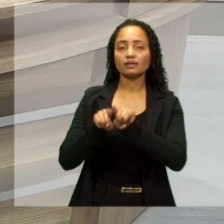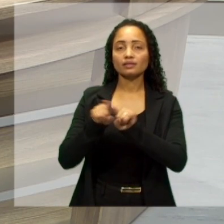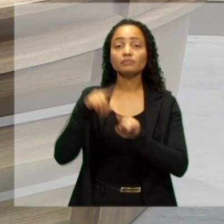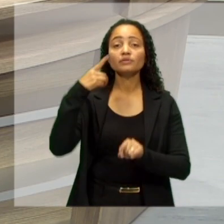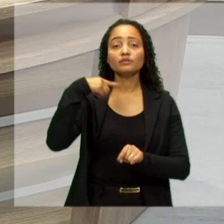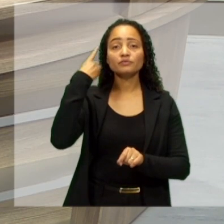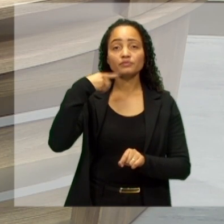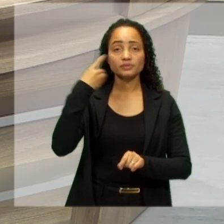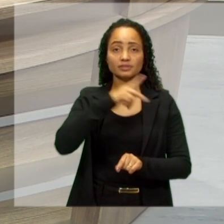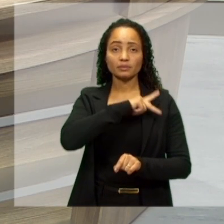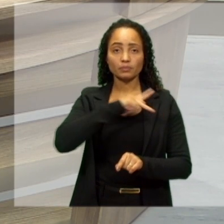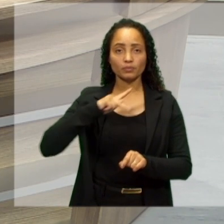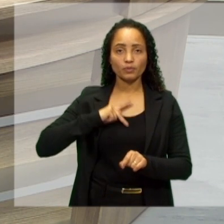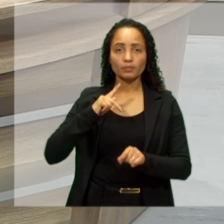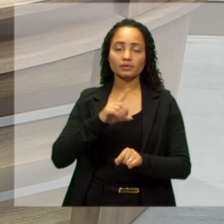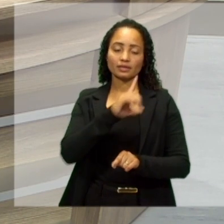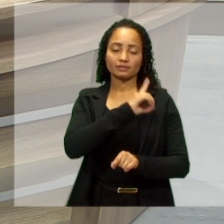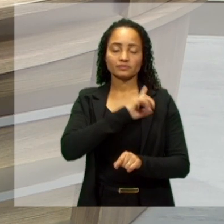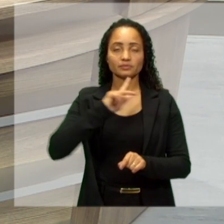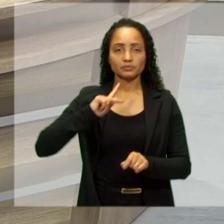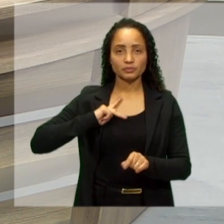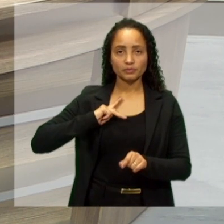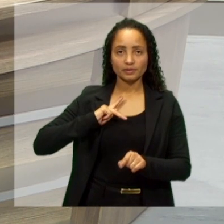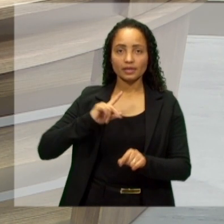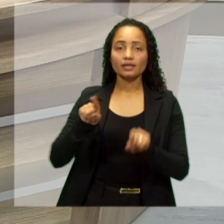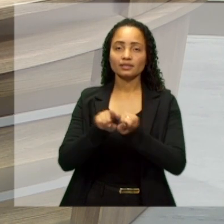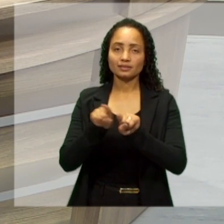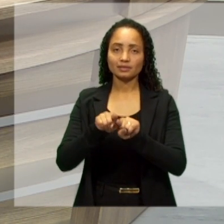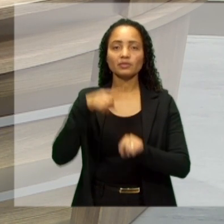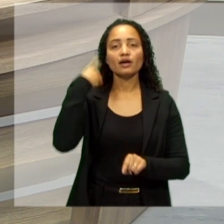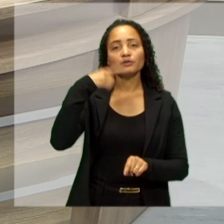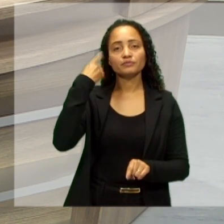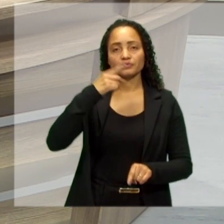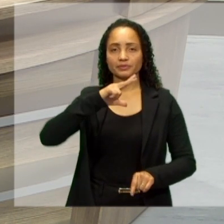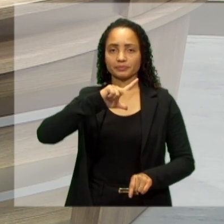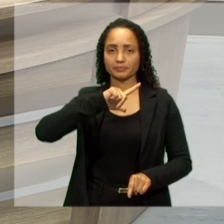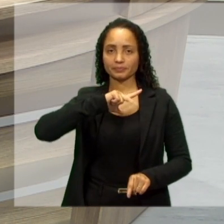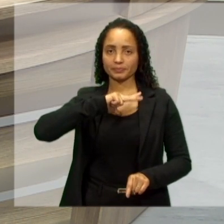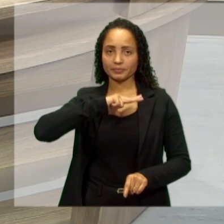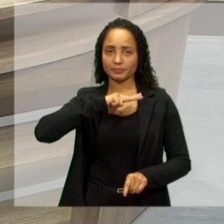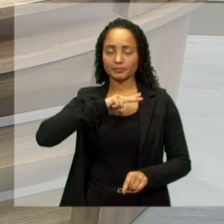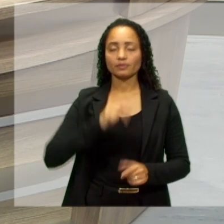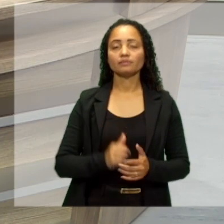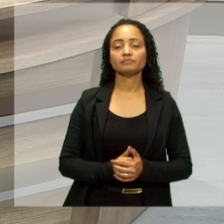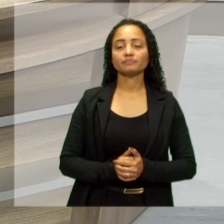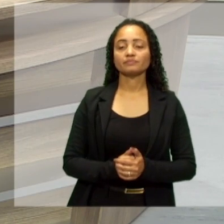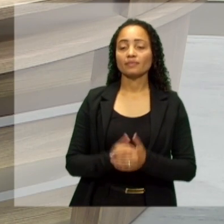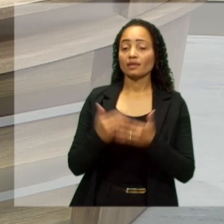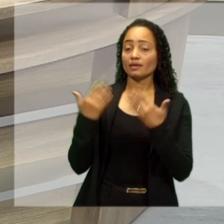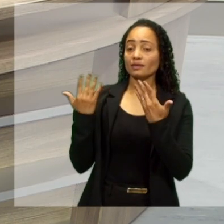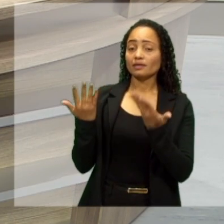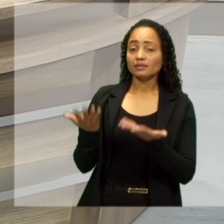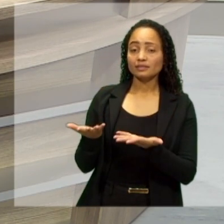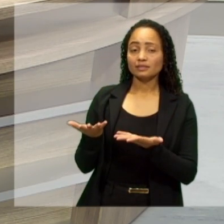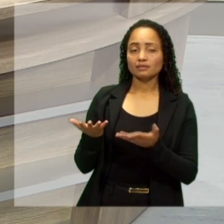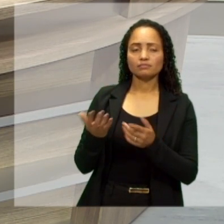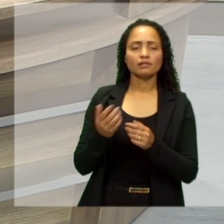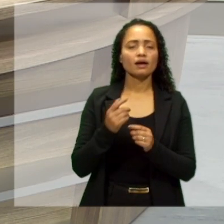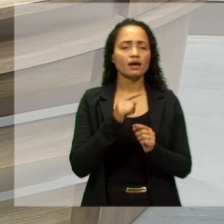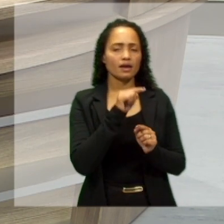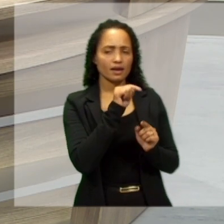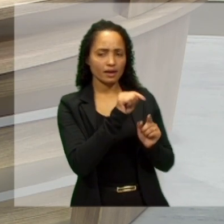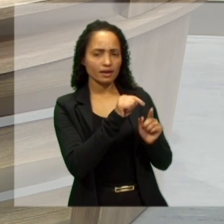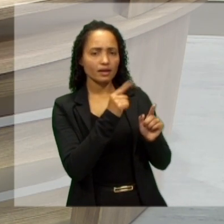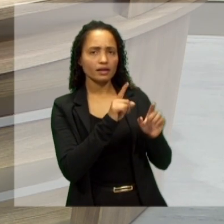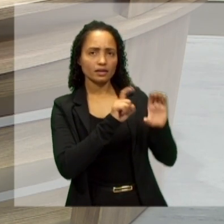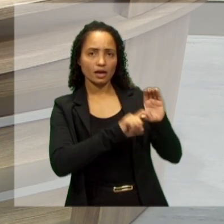Pública, a Defensoria Pública e a Advocacia Privada. Então, o Ministério Público e a Defensoria... Ele é um órgão independente,